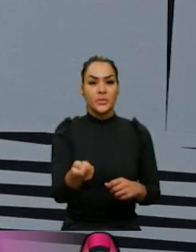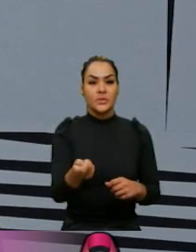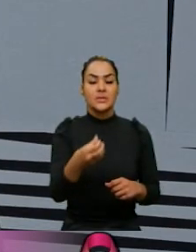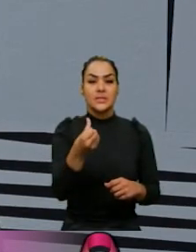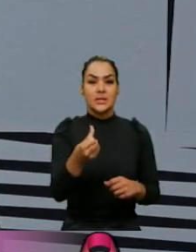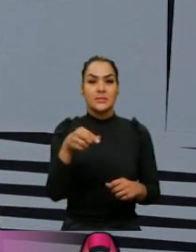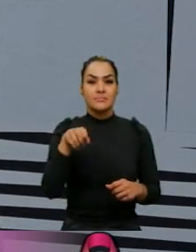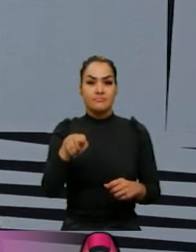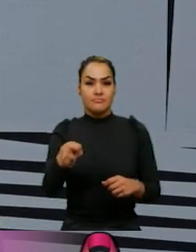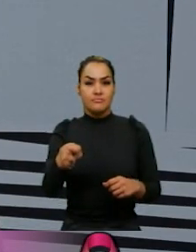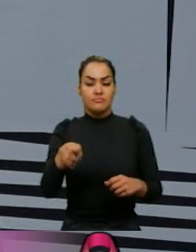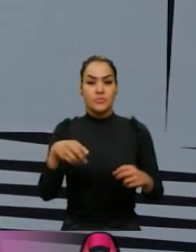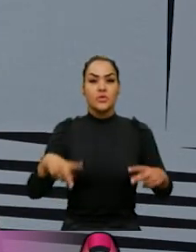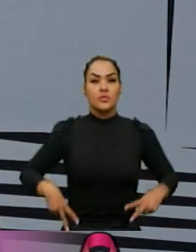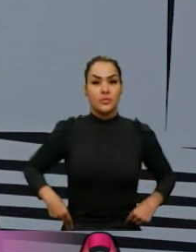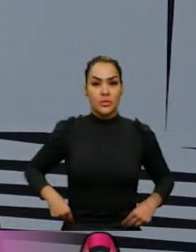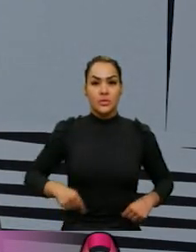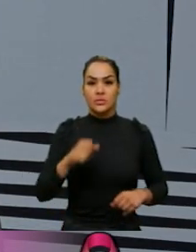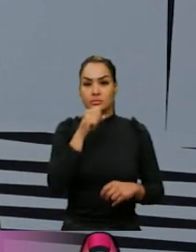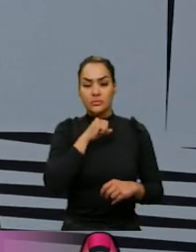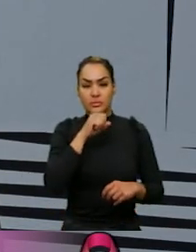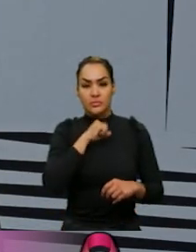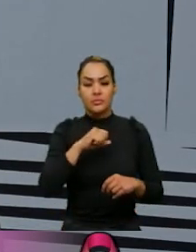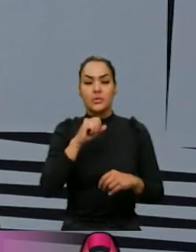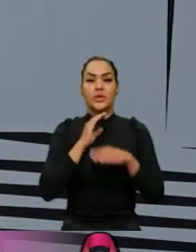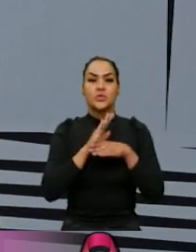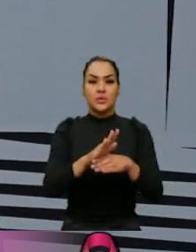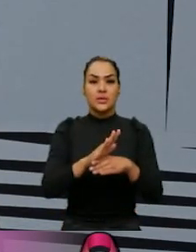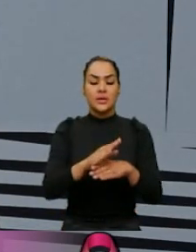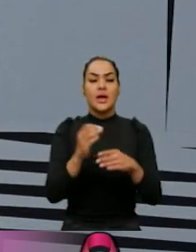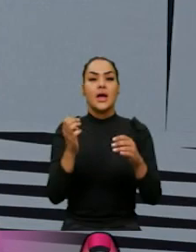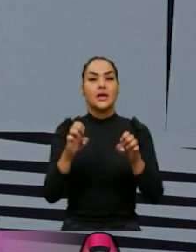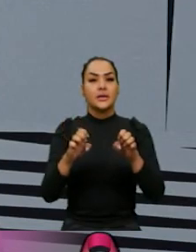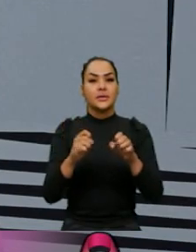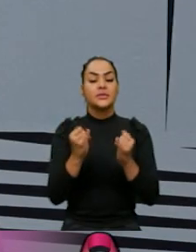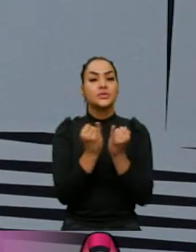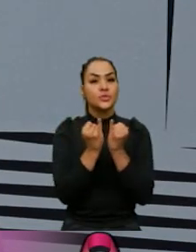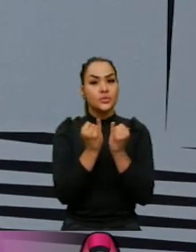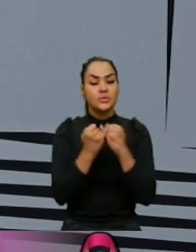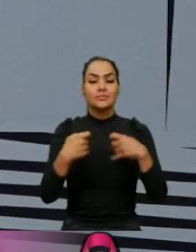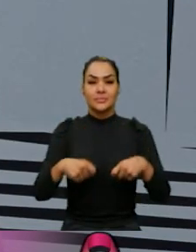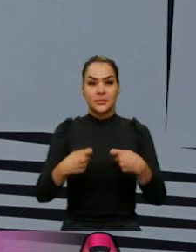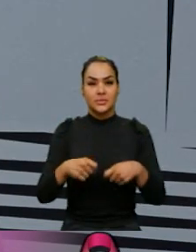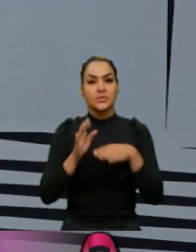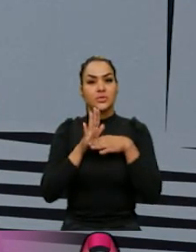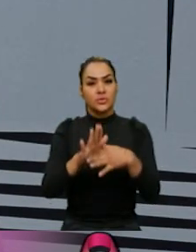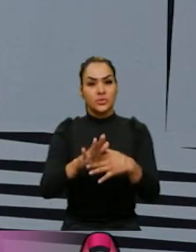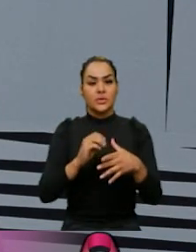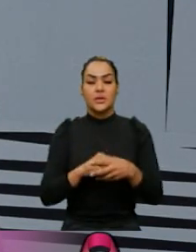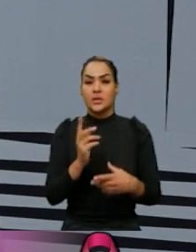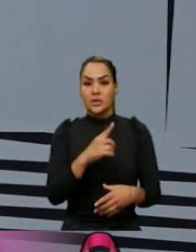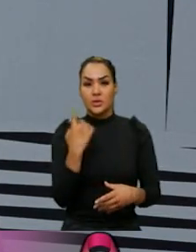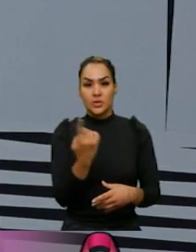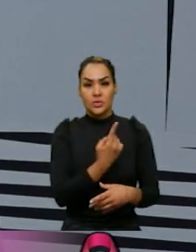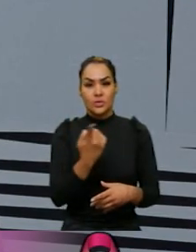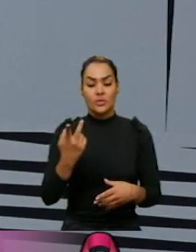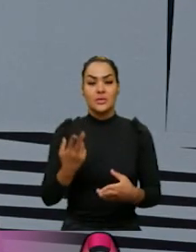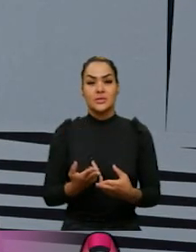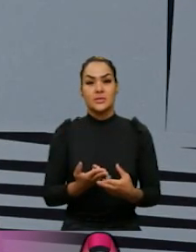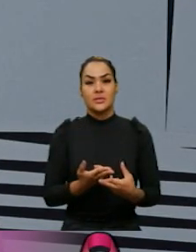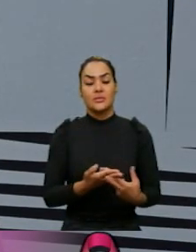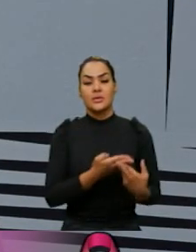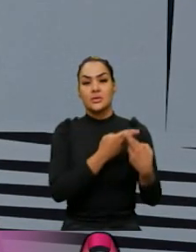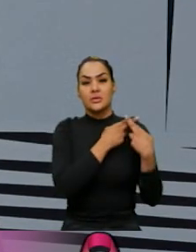cadastradas que delas necessitam. Considerando que cumpre a nós, representantes da população araçatubense,